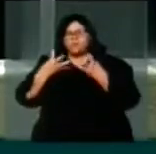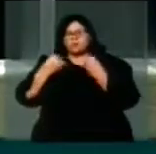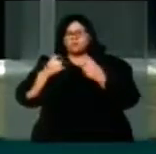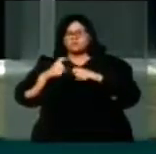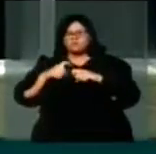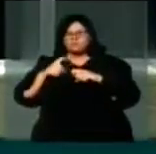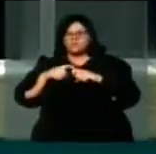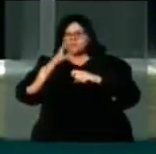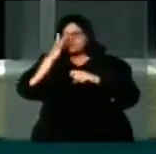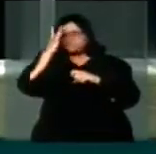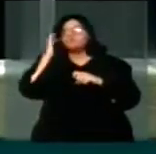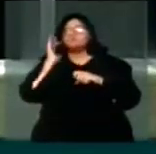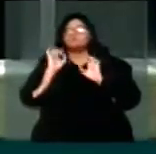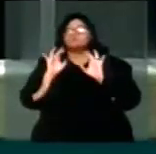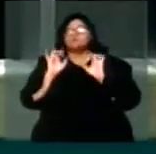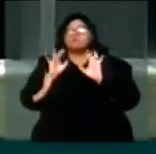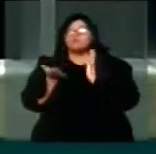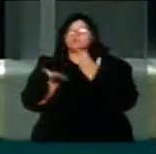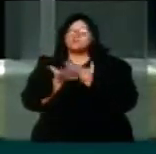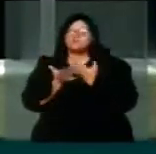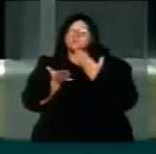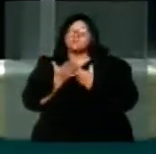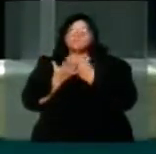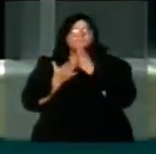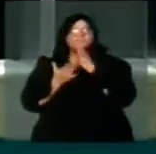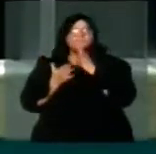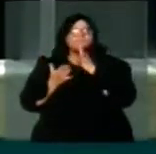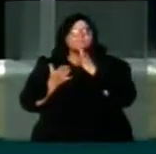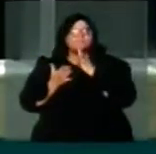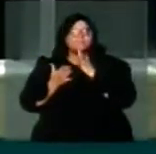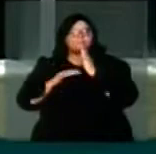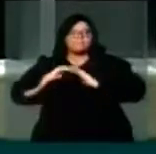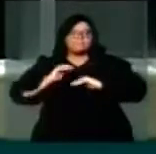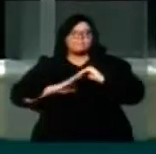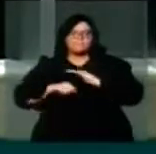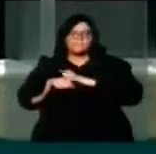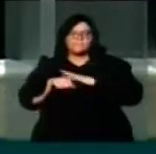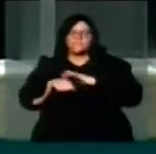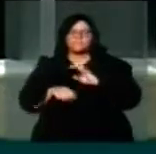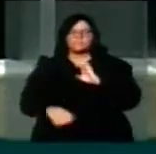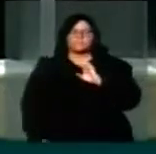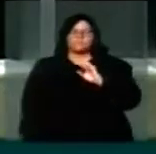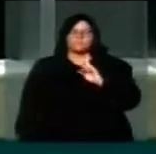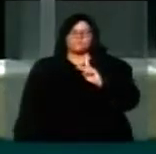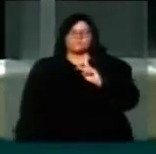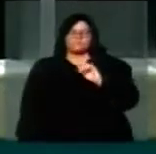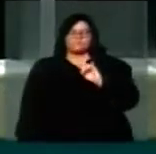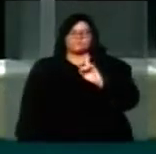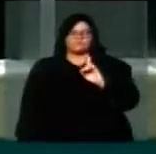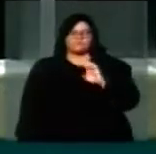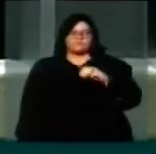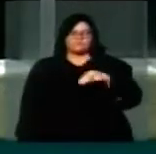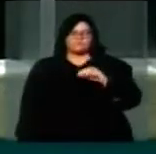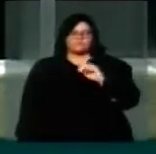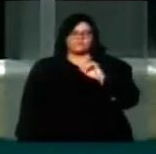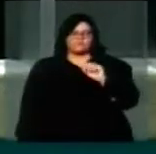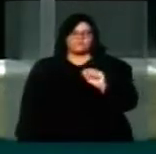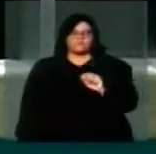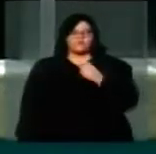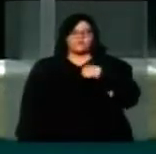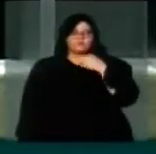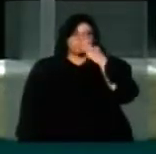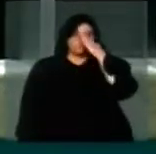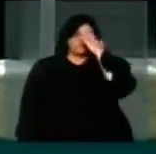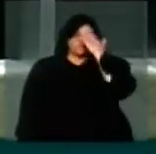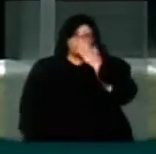está preparada para lidar com epidemias, inclusive. Então, senhor presidente, eu entendo que é um momento histórico para o